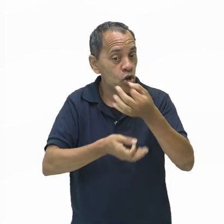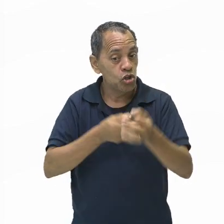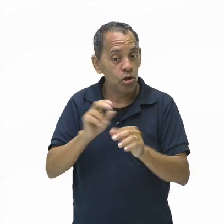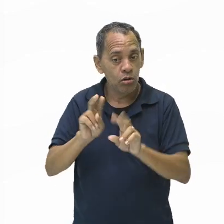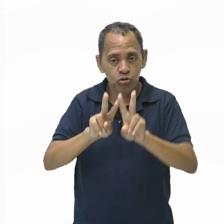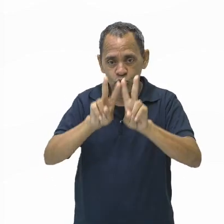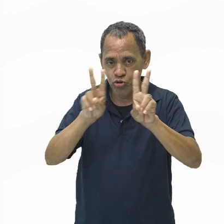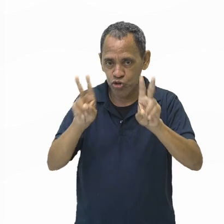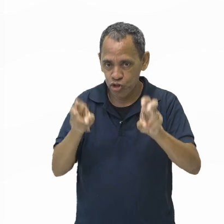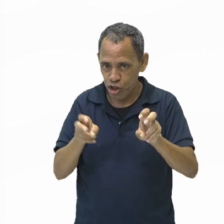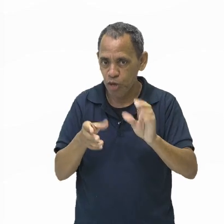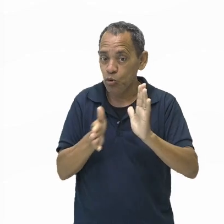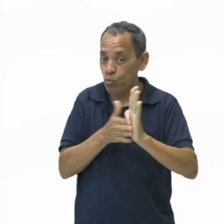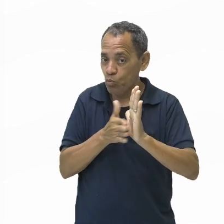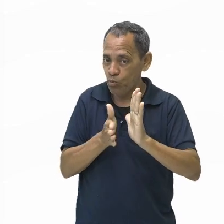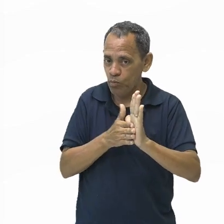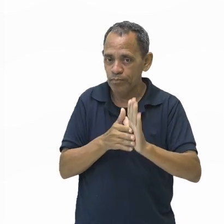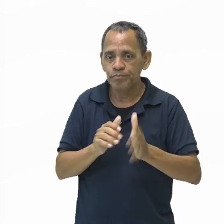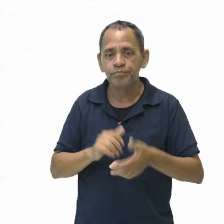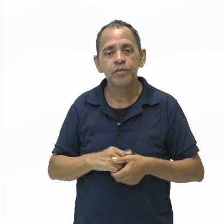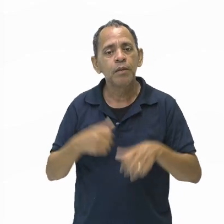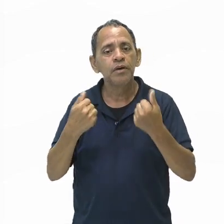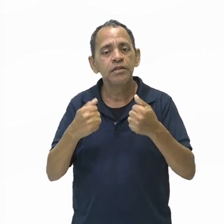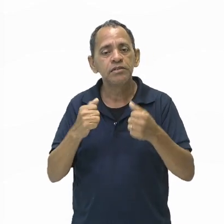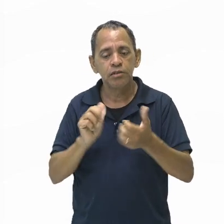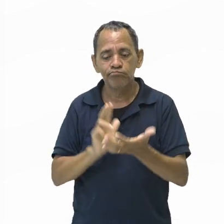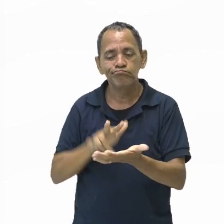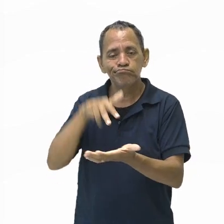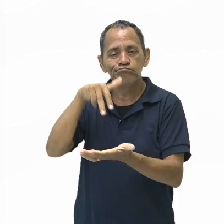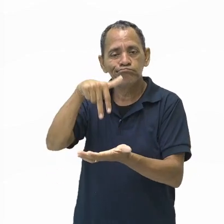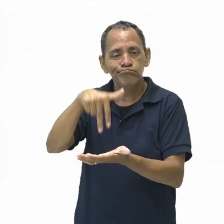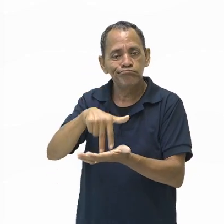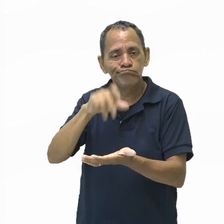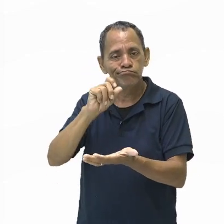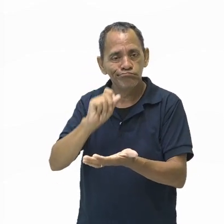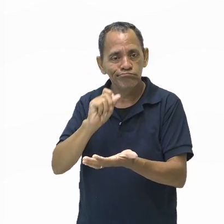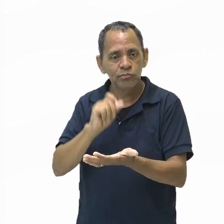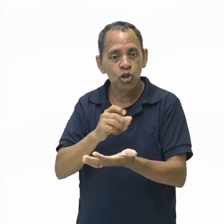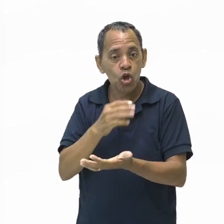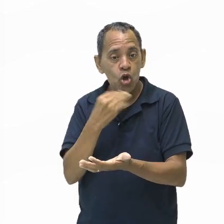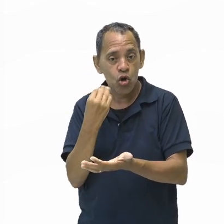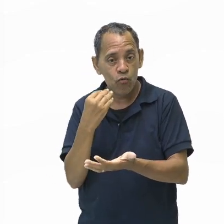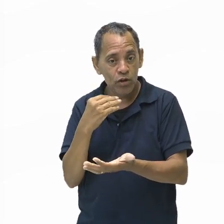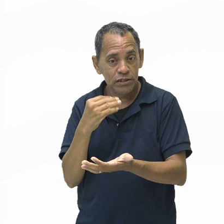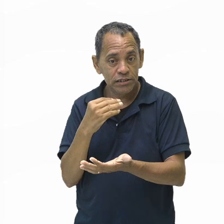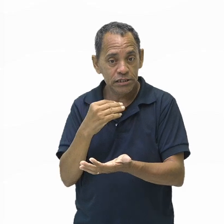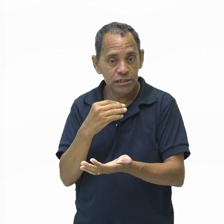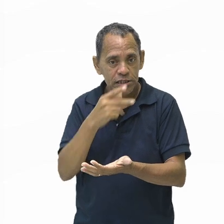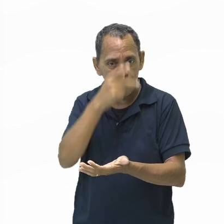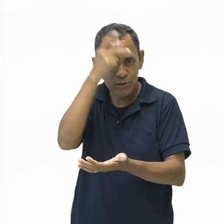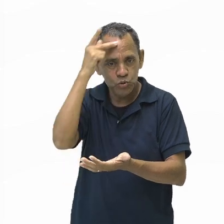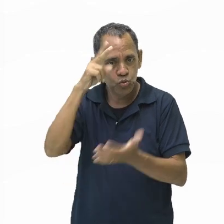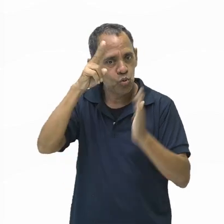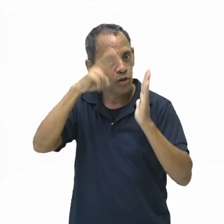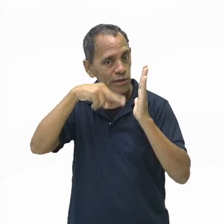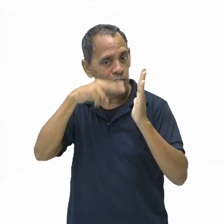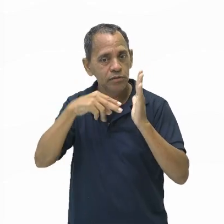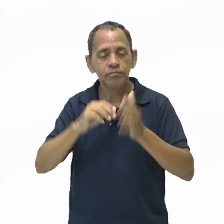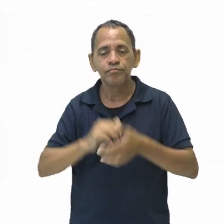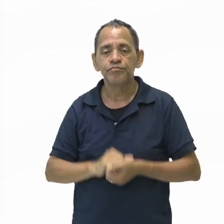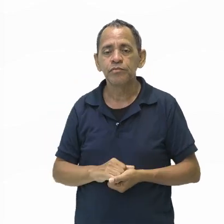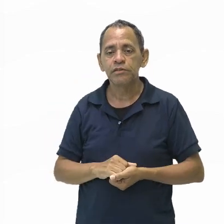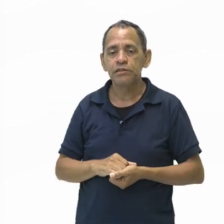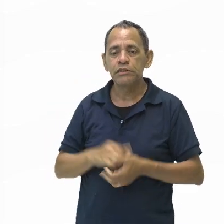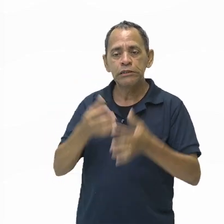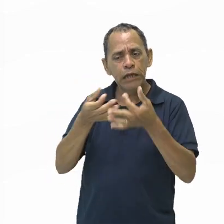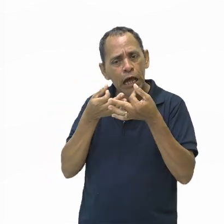tema proposto. Você precisará posicionar-se a fim de convencer o seu leitor. Gente, prestem atenção aqui numa coisa,